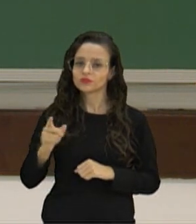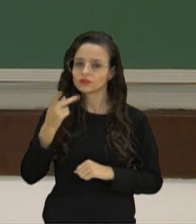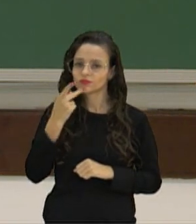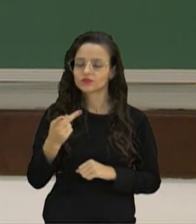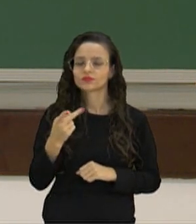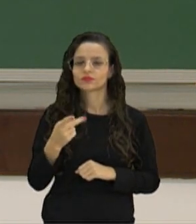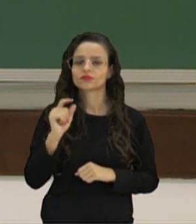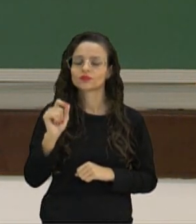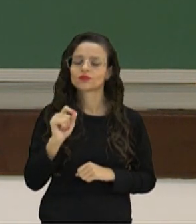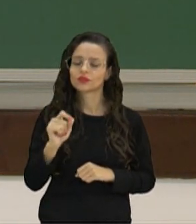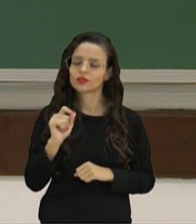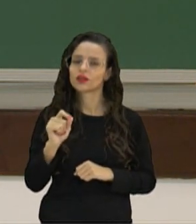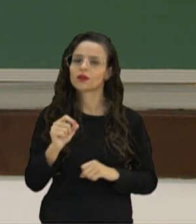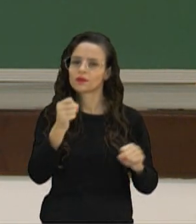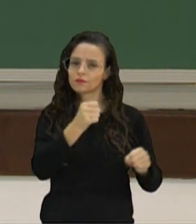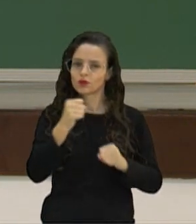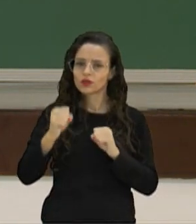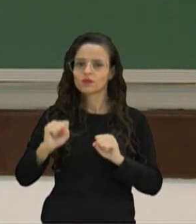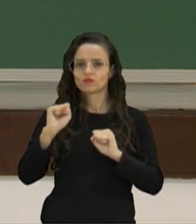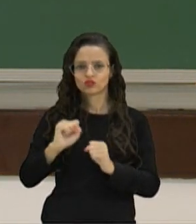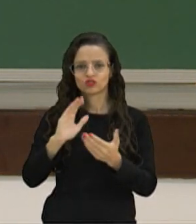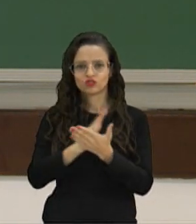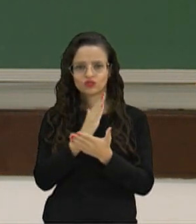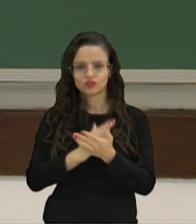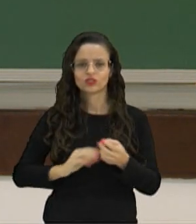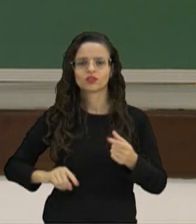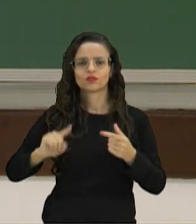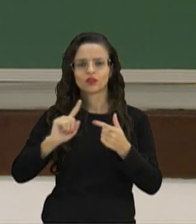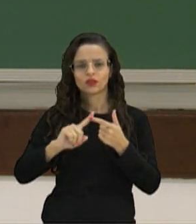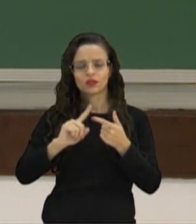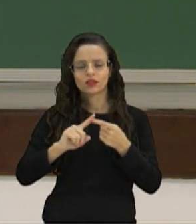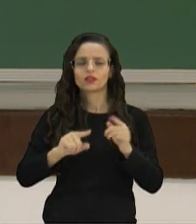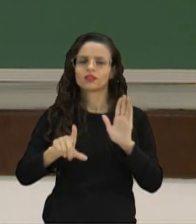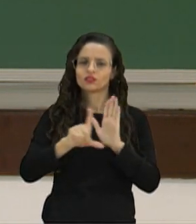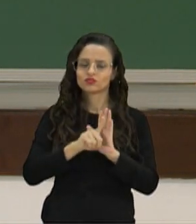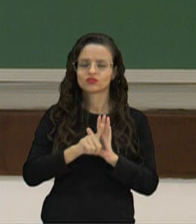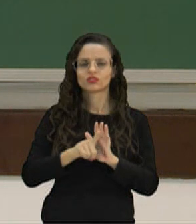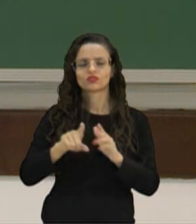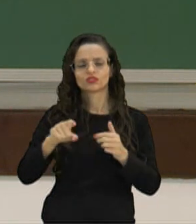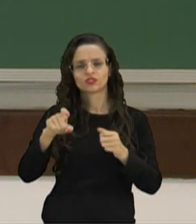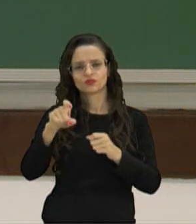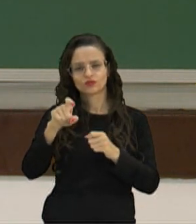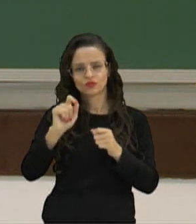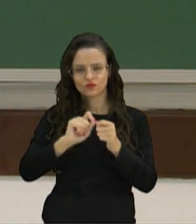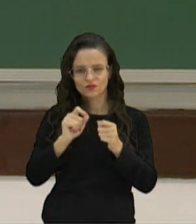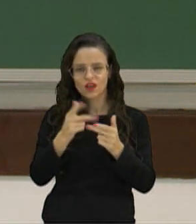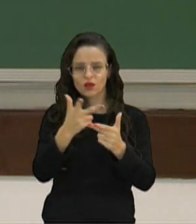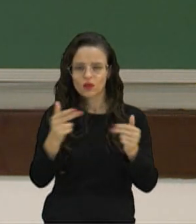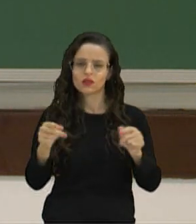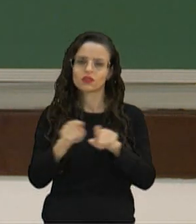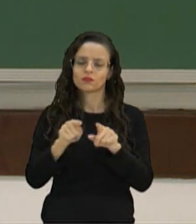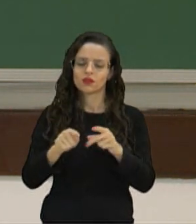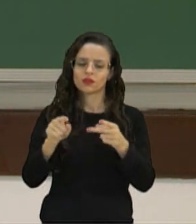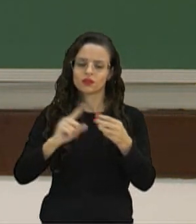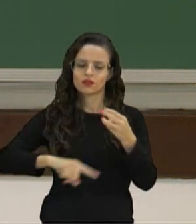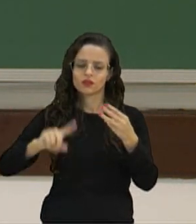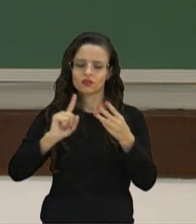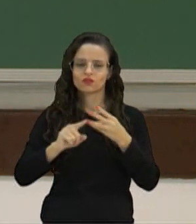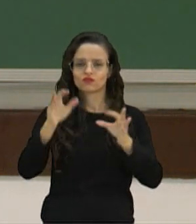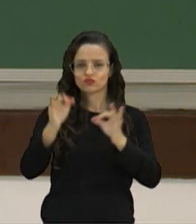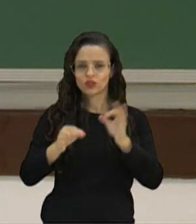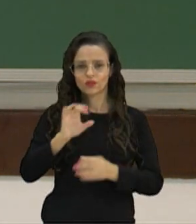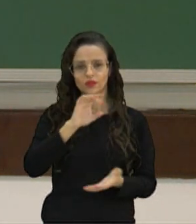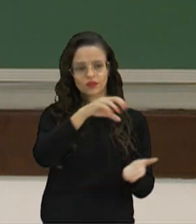então, Montesquieu, que o poder deveria ser dividido entre legislativo, executivo e judiciário. E cada